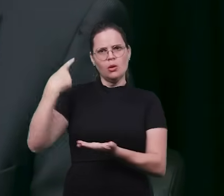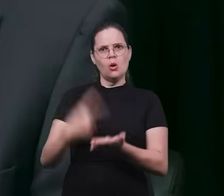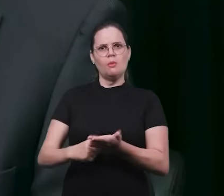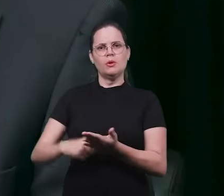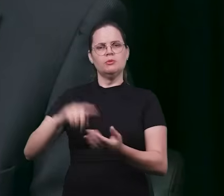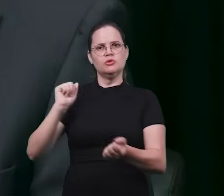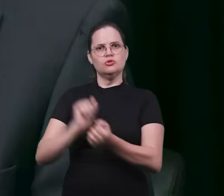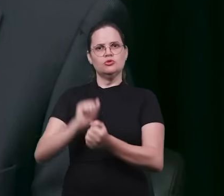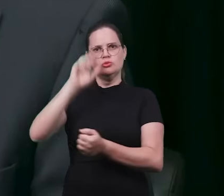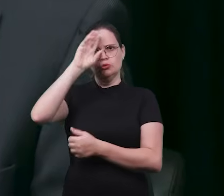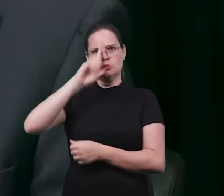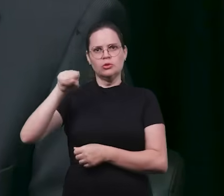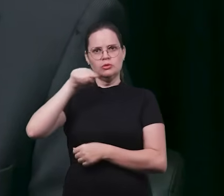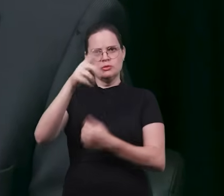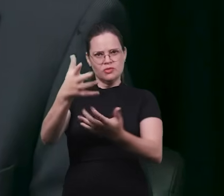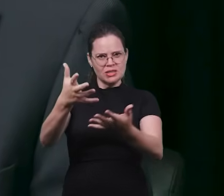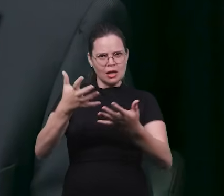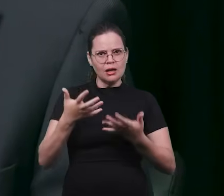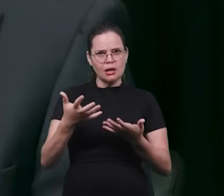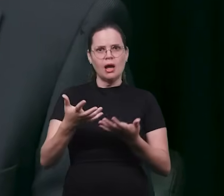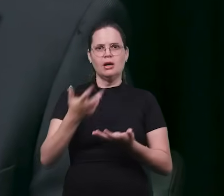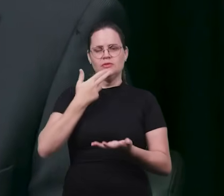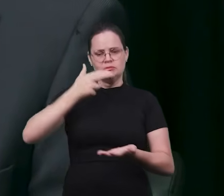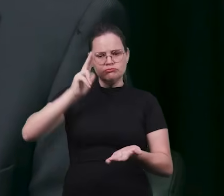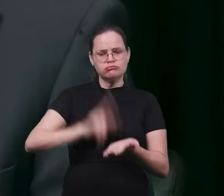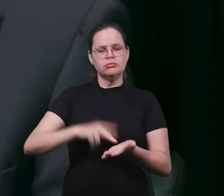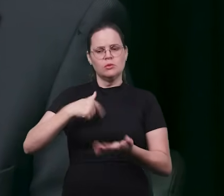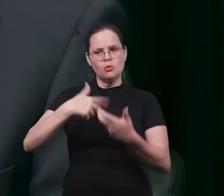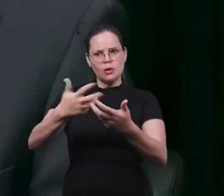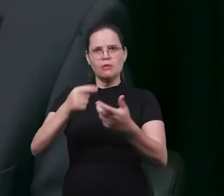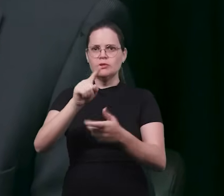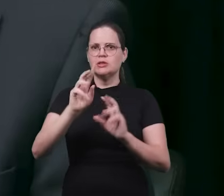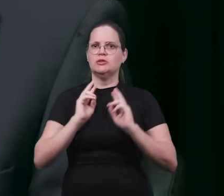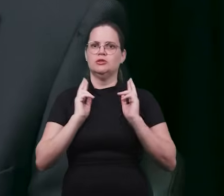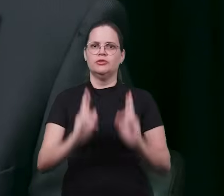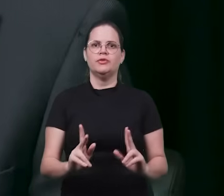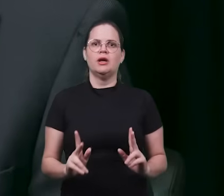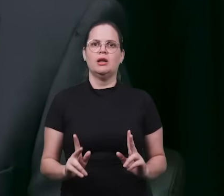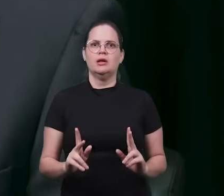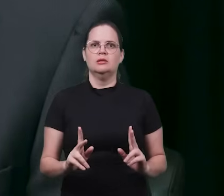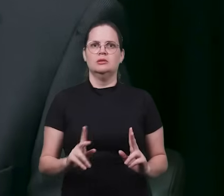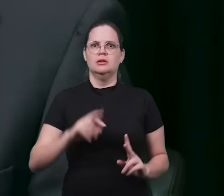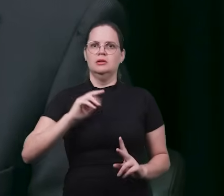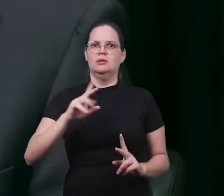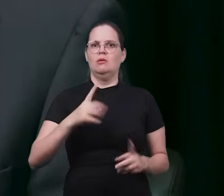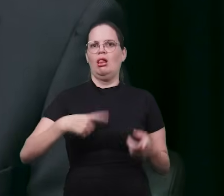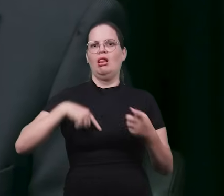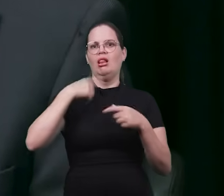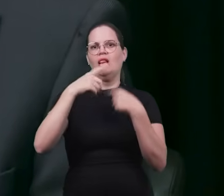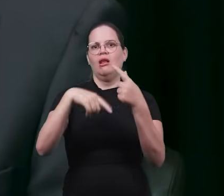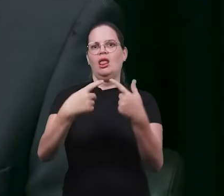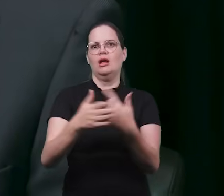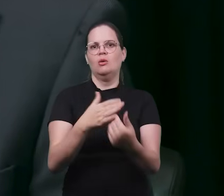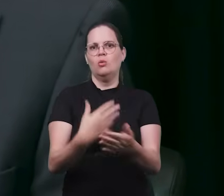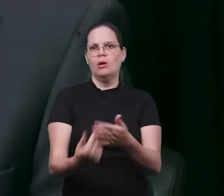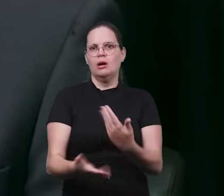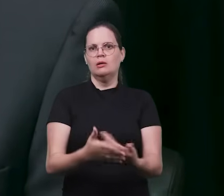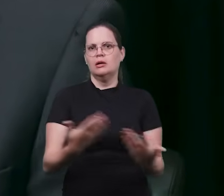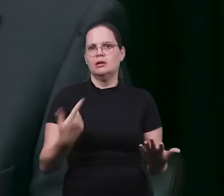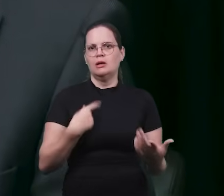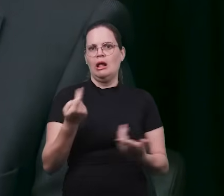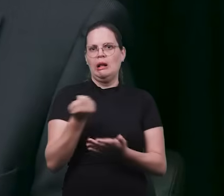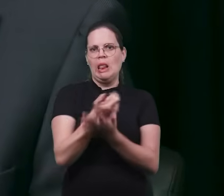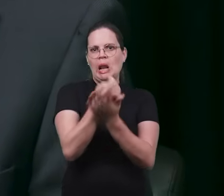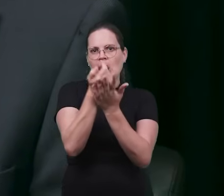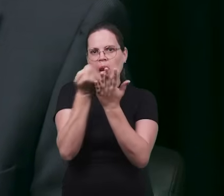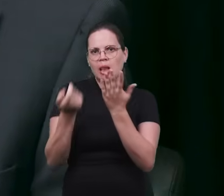estabeleceu, o compromisso que você assumiu, você é diferente. Você não é um qualquer, um embusteiro, um